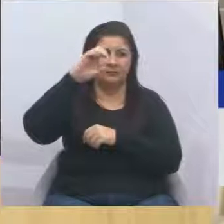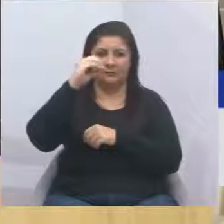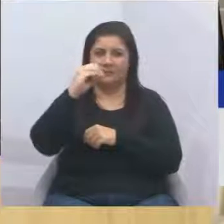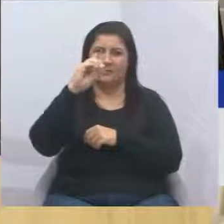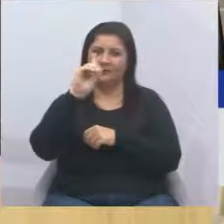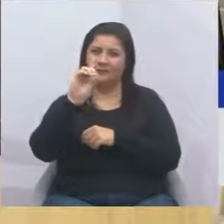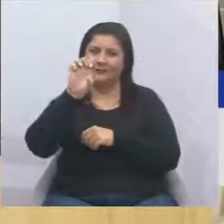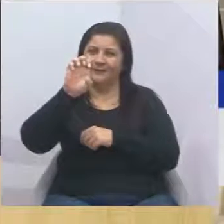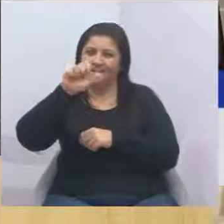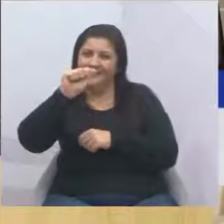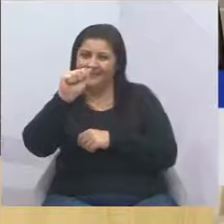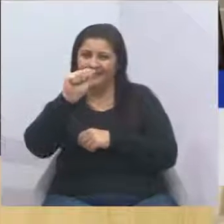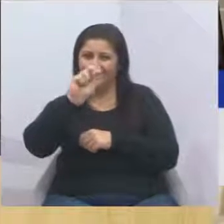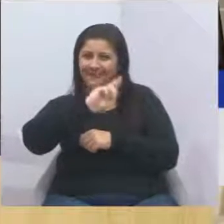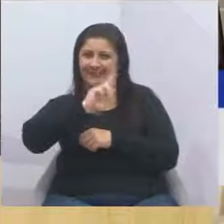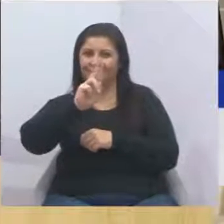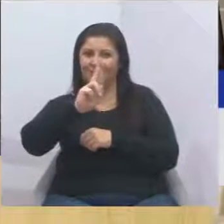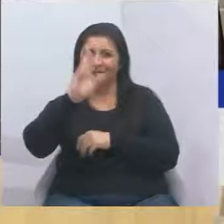leucocefala,